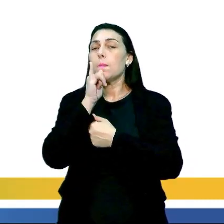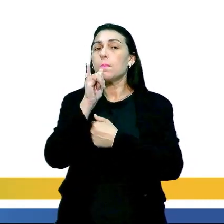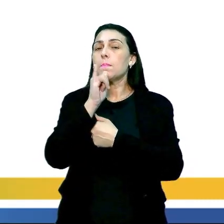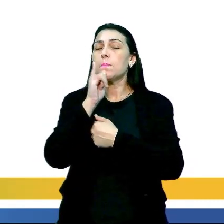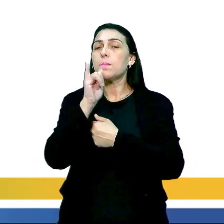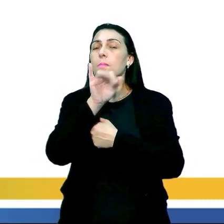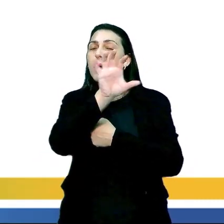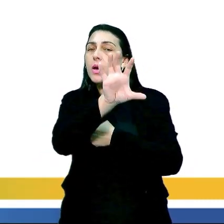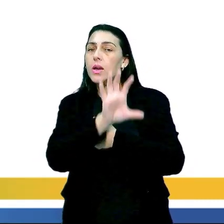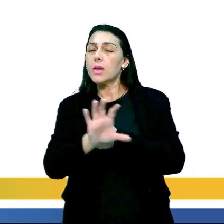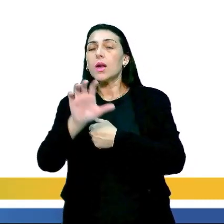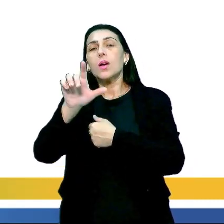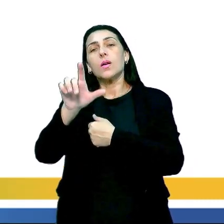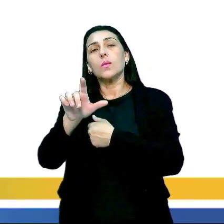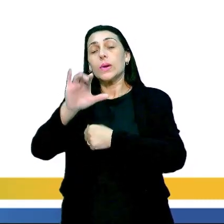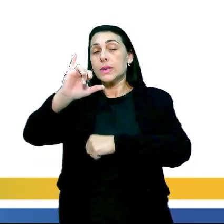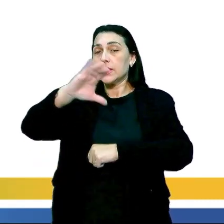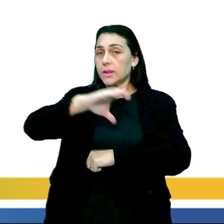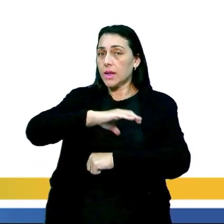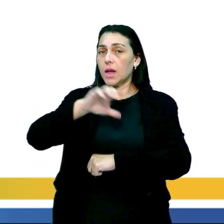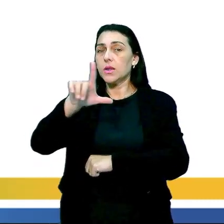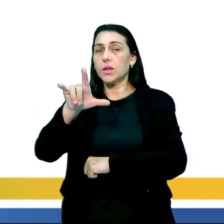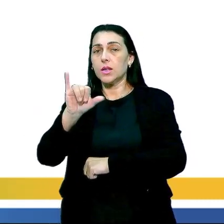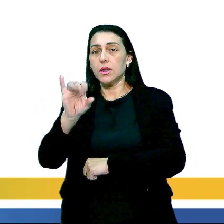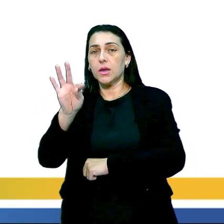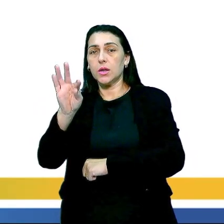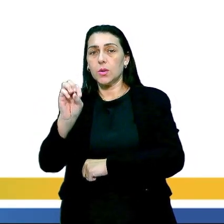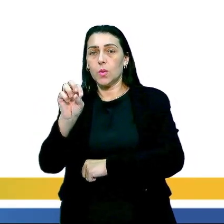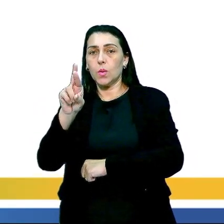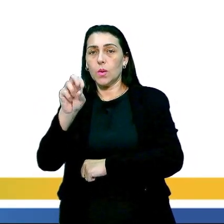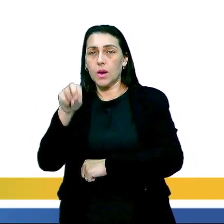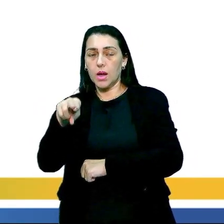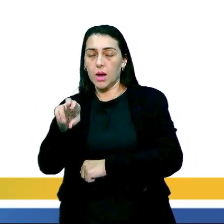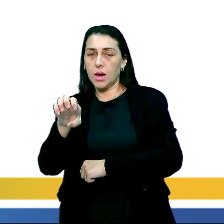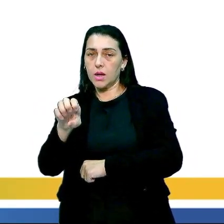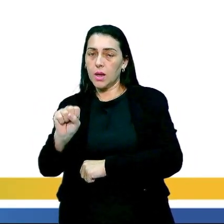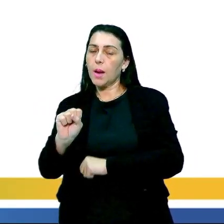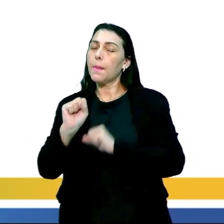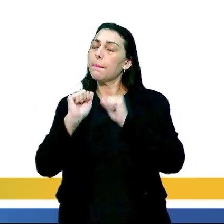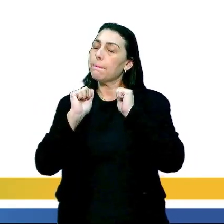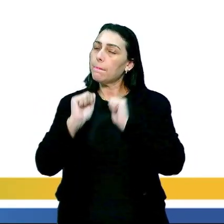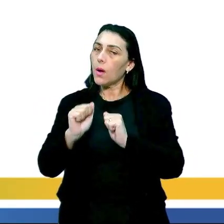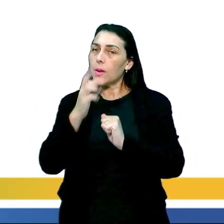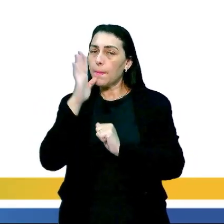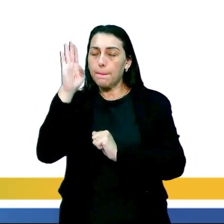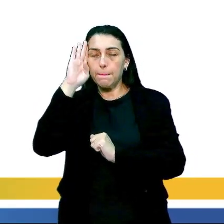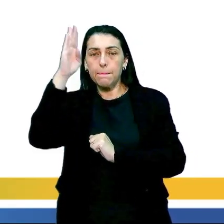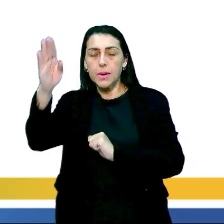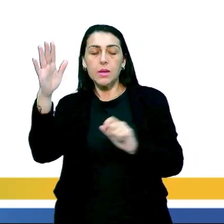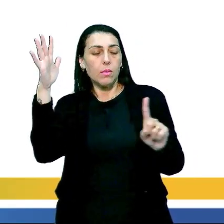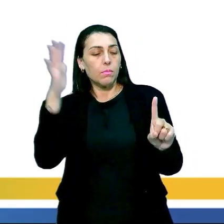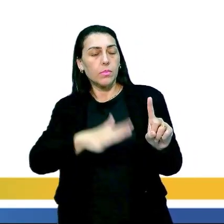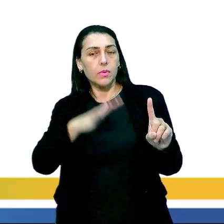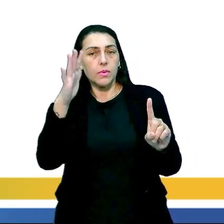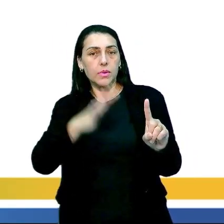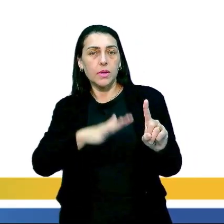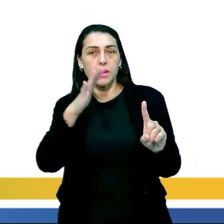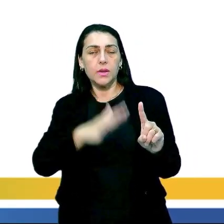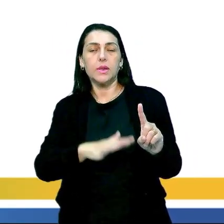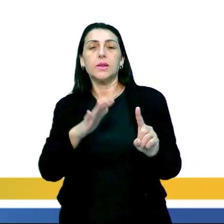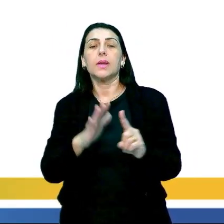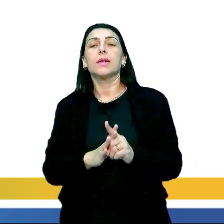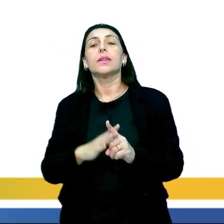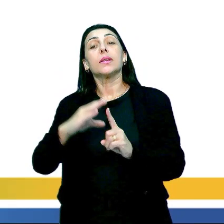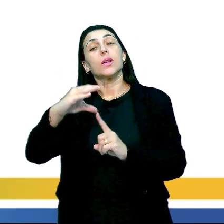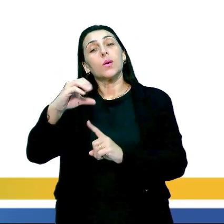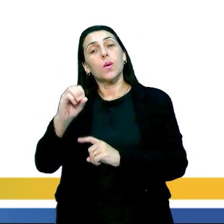uma região ali litorânea, uma cidade litorânea, ali pode ocorrer principalmente a influência dessas chamadas